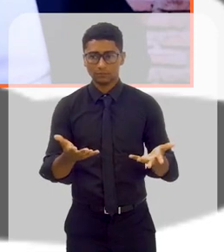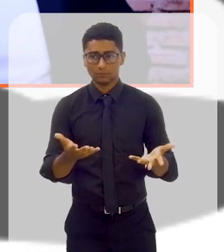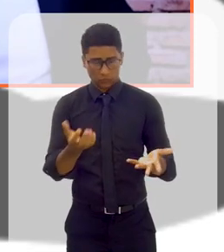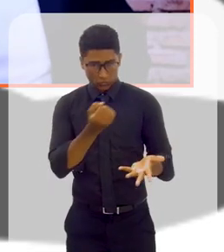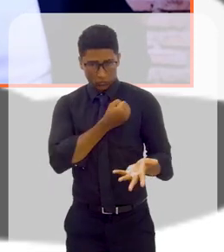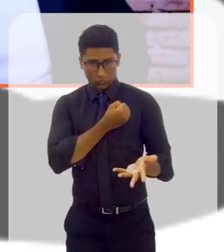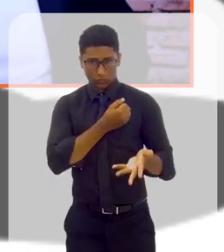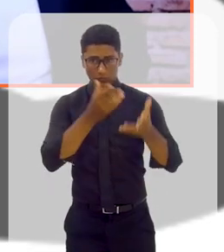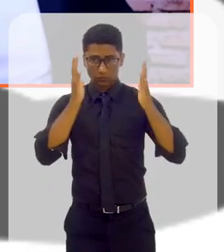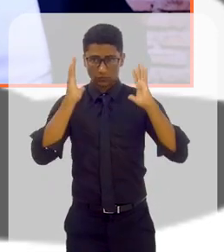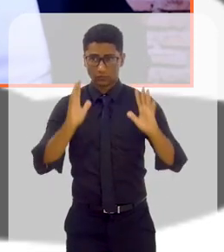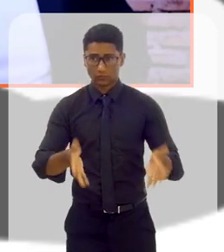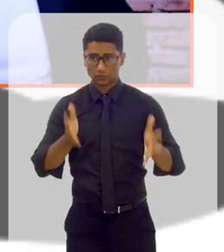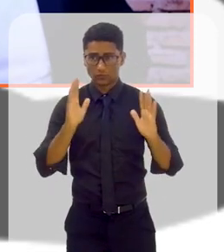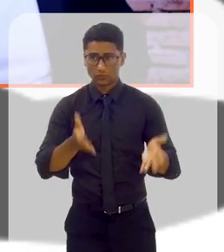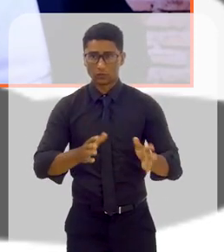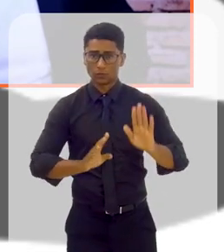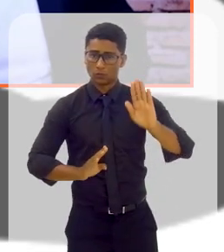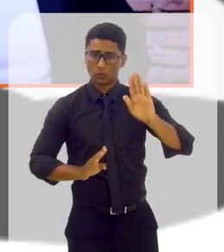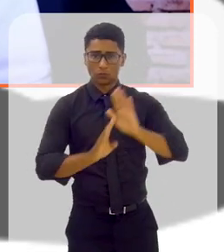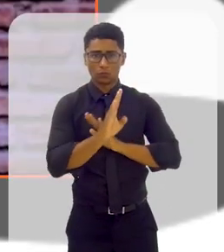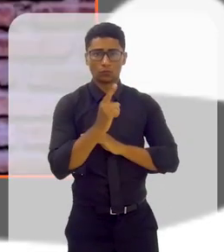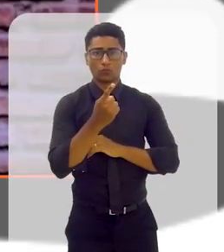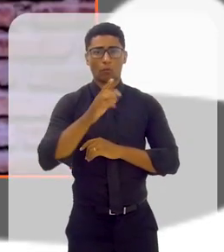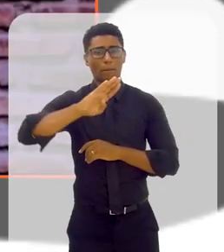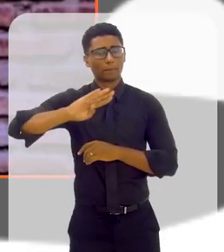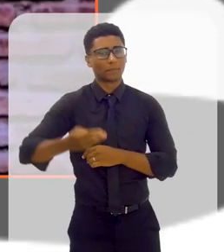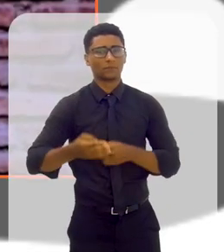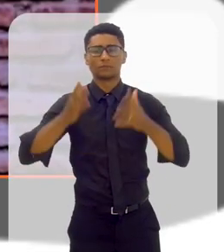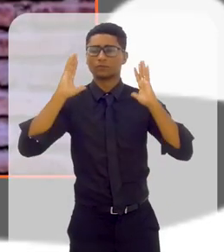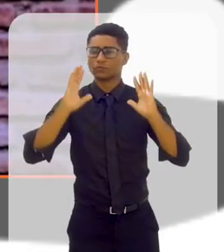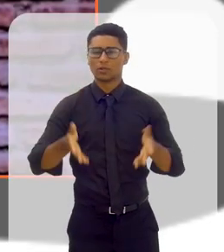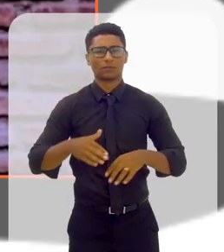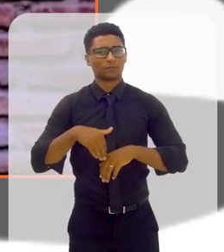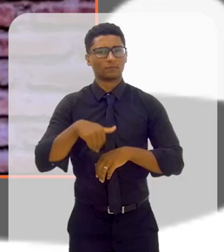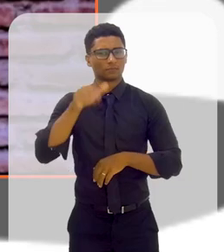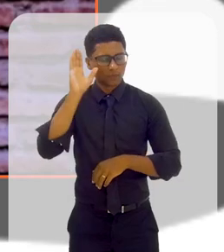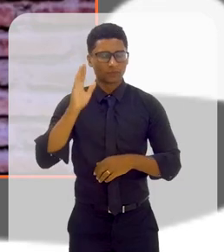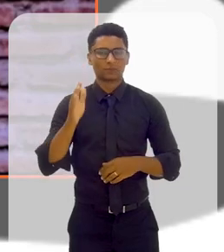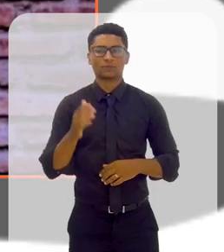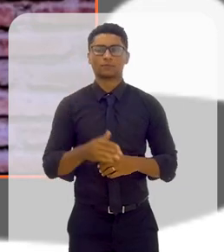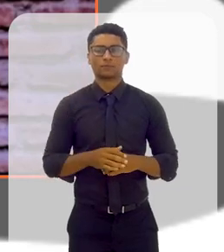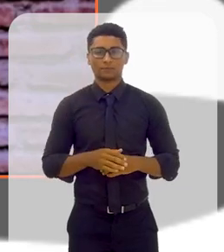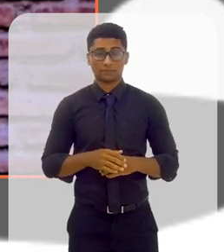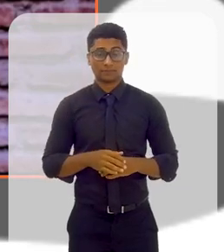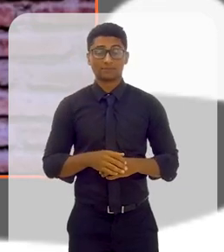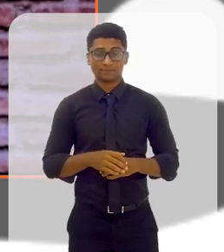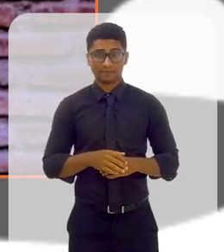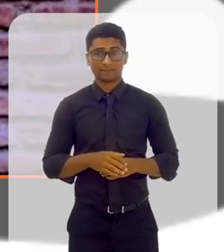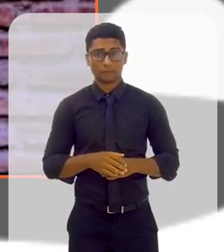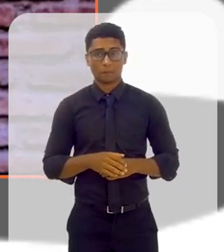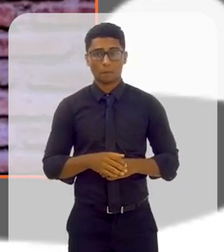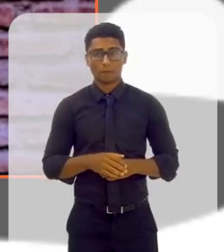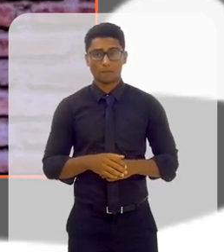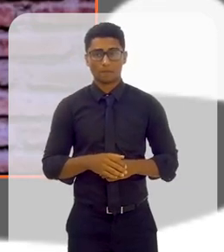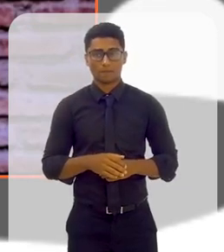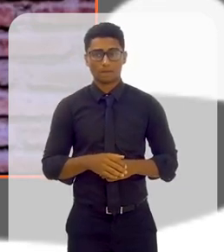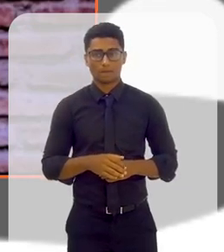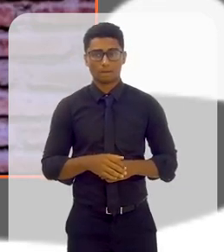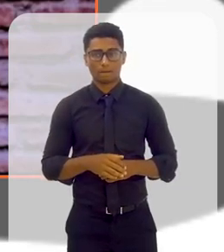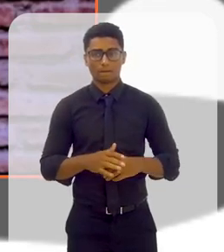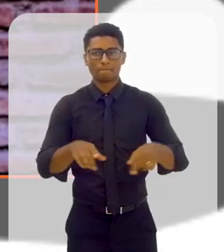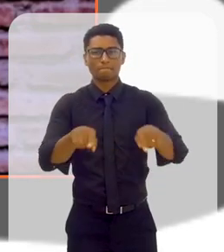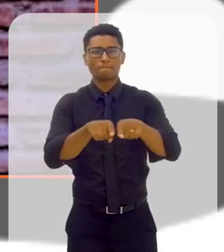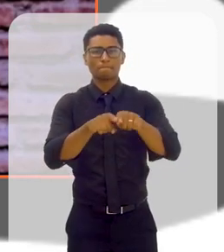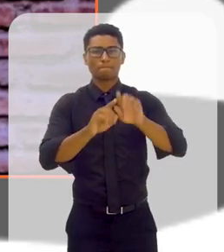de. Já passou de um milhão. Já, esse número já está um pouquinho desatualizado. E voltando no